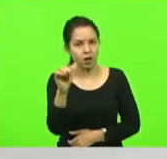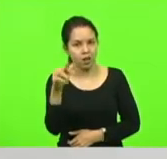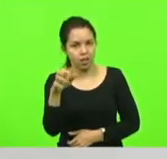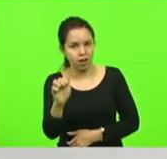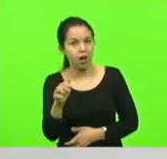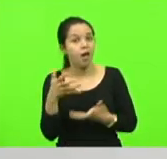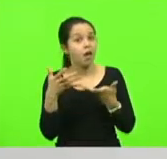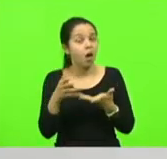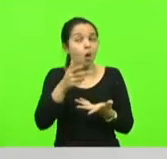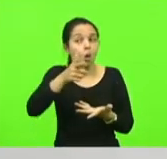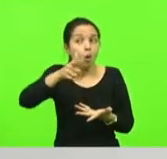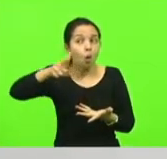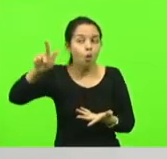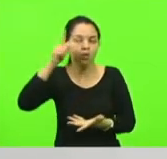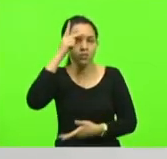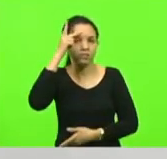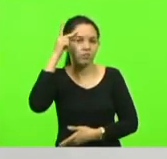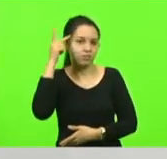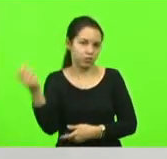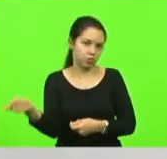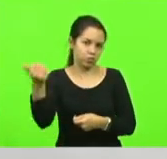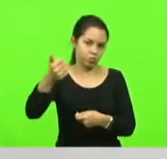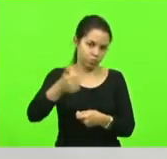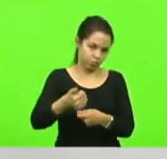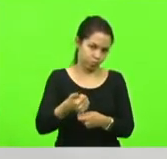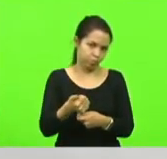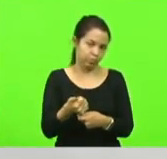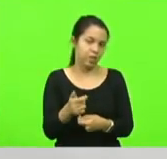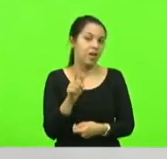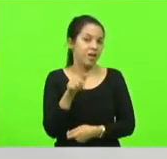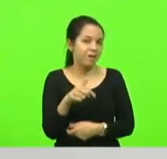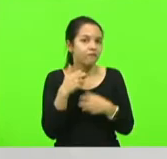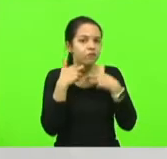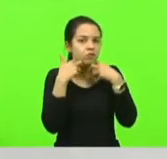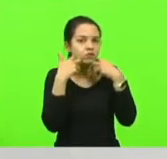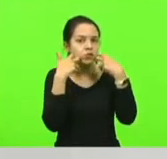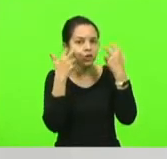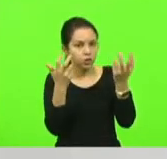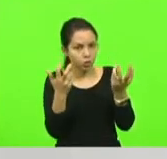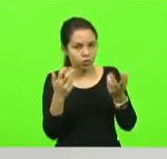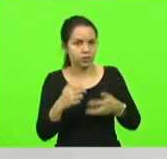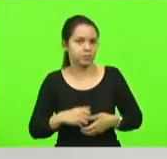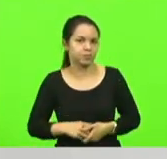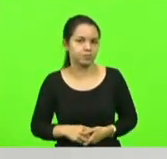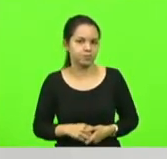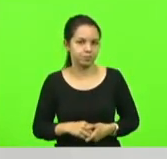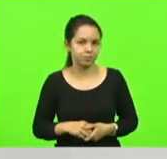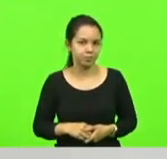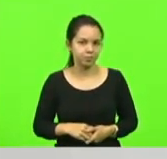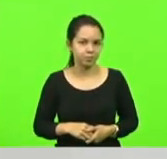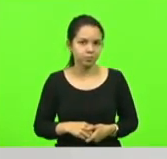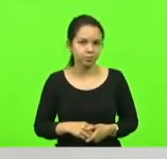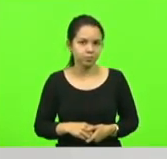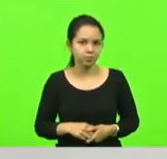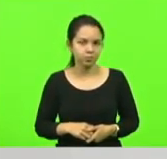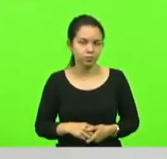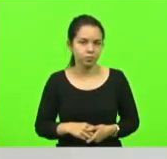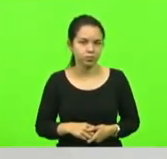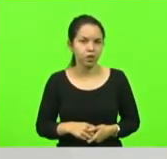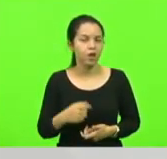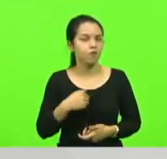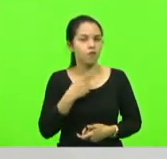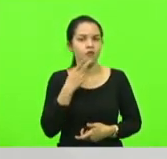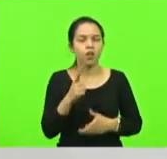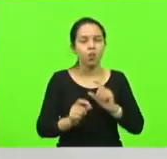Tribunal Federal. Isso é uma vergonha. Isso é um... O que eu vou